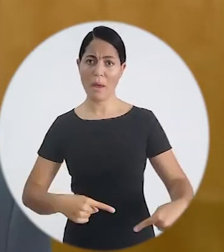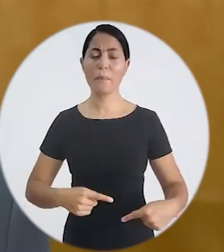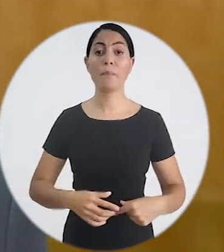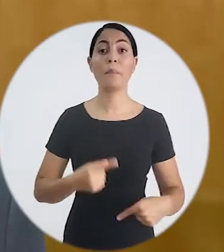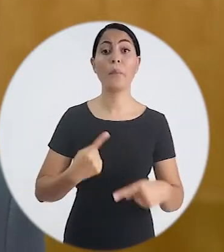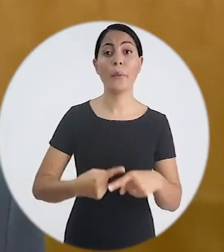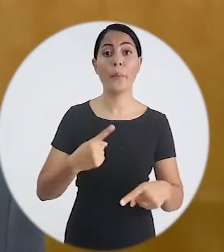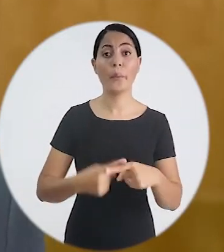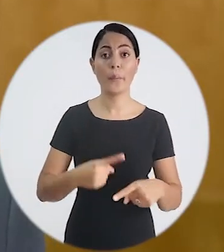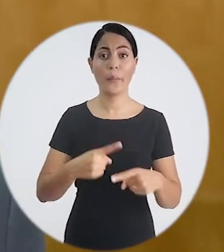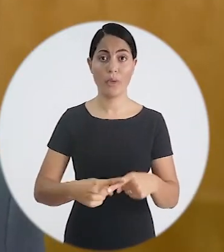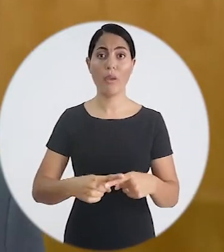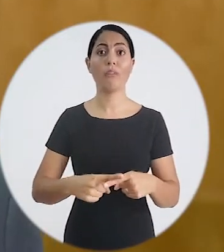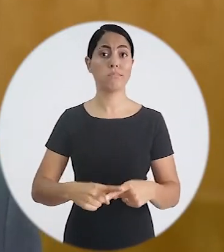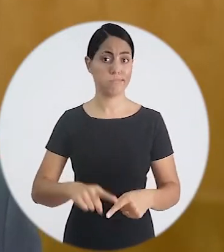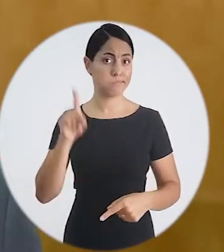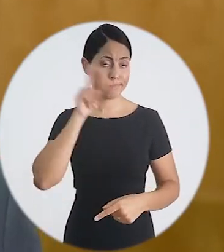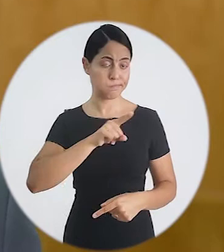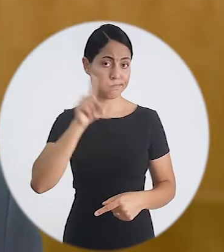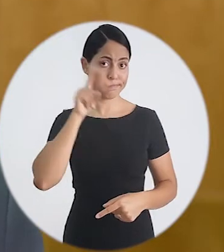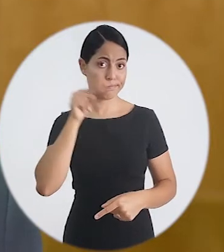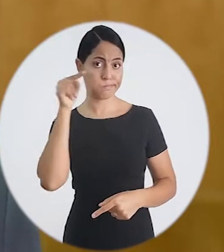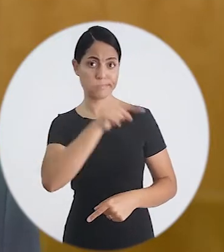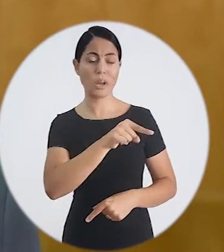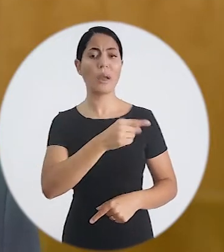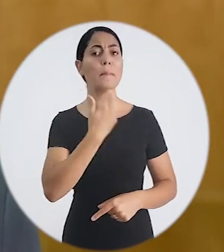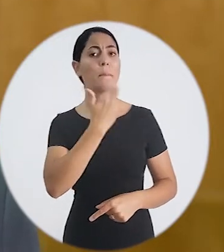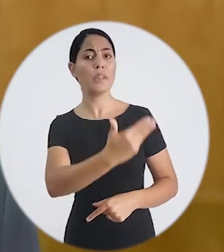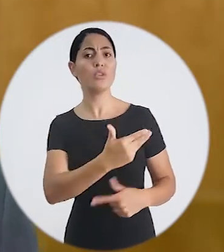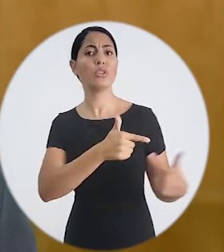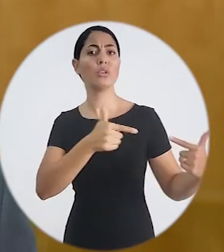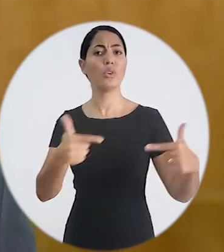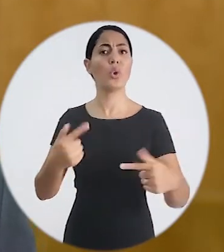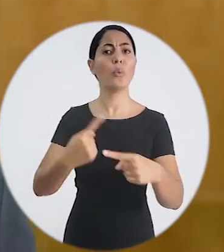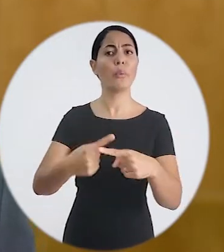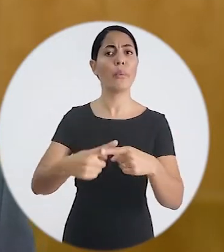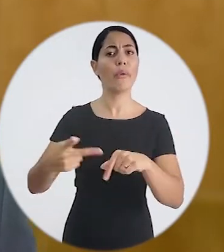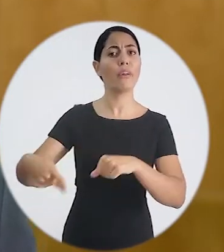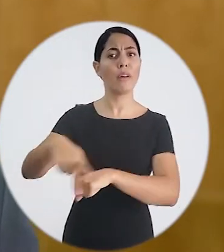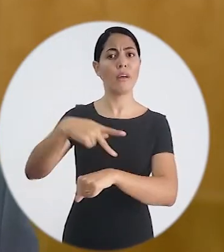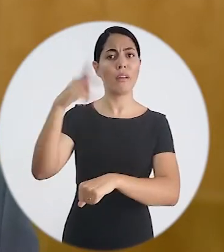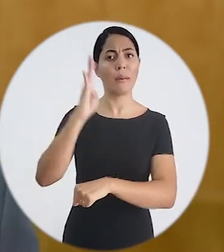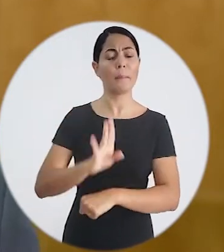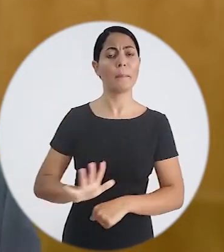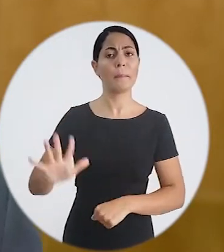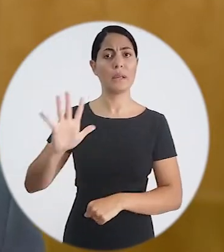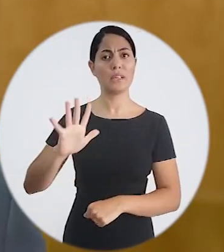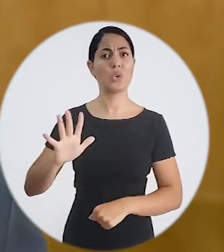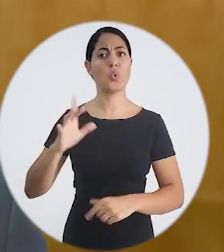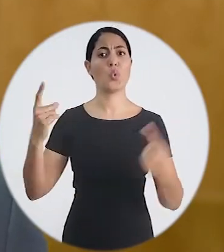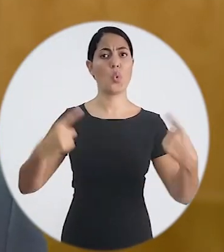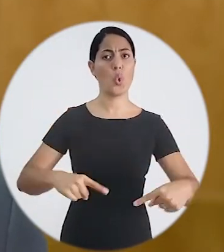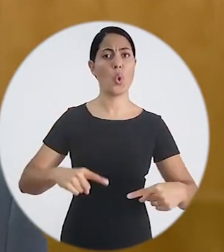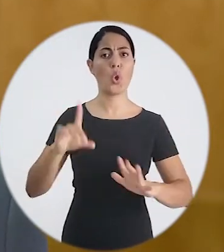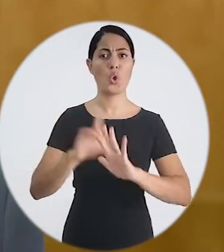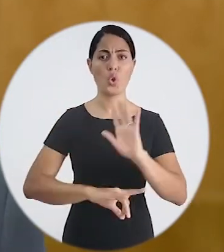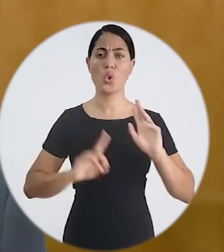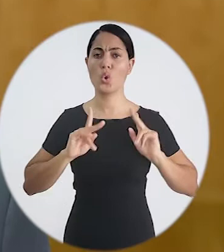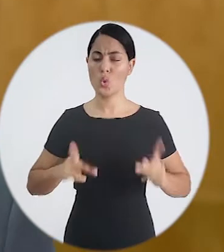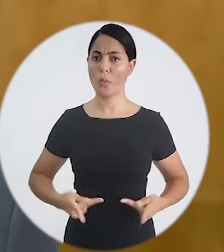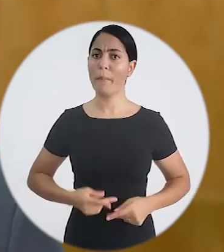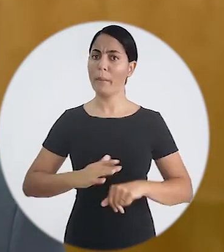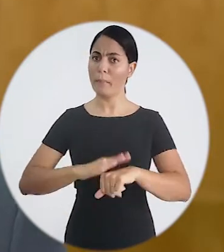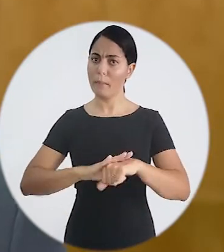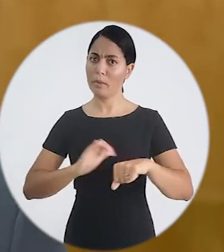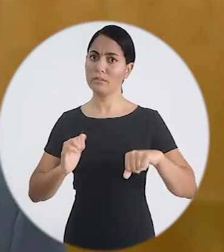Humanos, da Organização dos Estados Americanos, solicitando a apuração dos atos praticados pelo Estado brasileiro, que